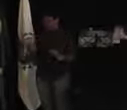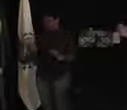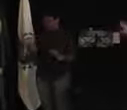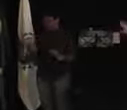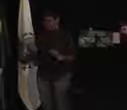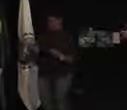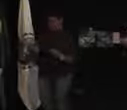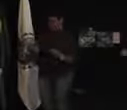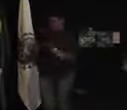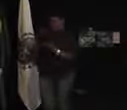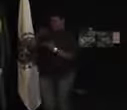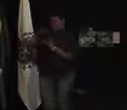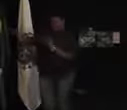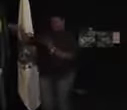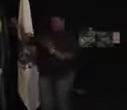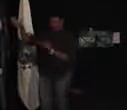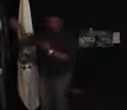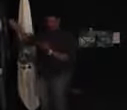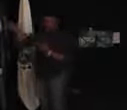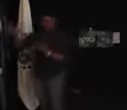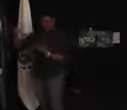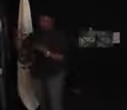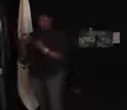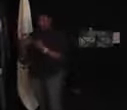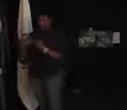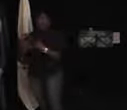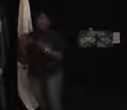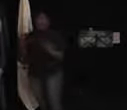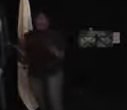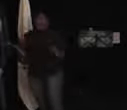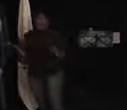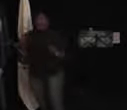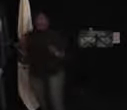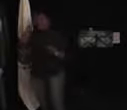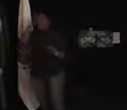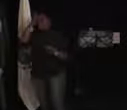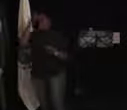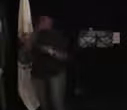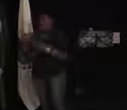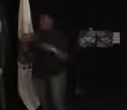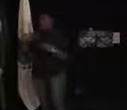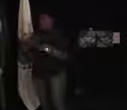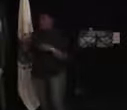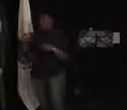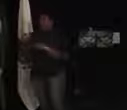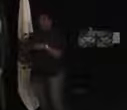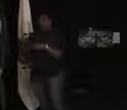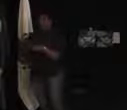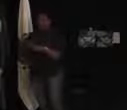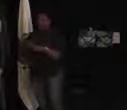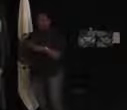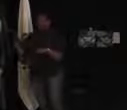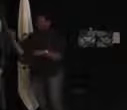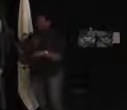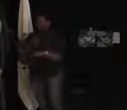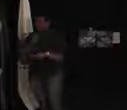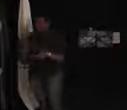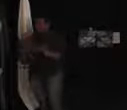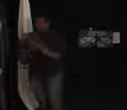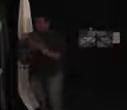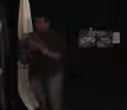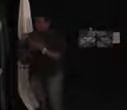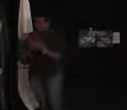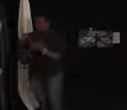ela é descartada. Porque a maioria das coisas, né, dos conteúdos que nós